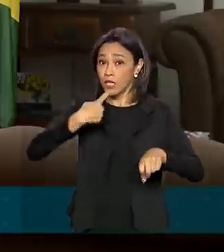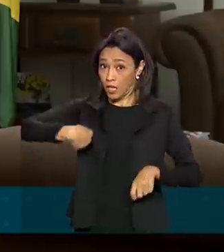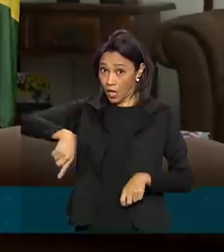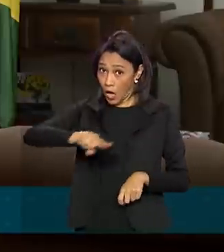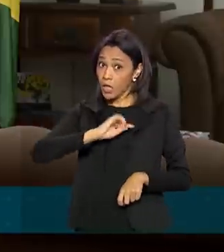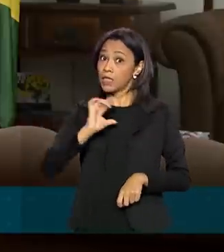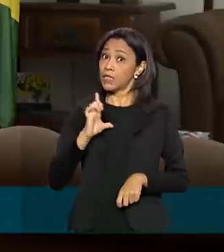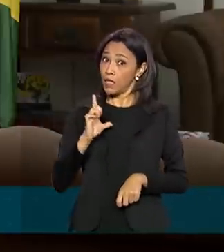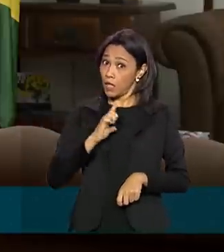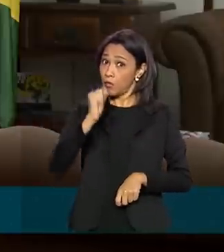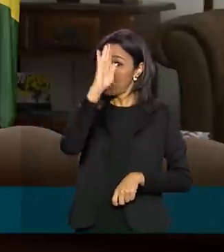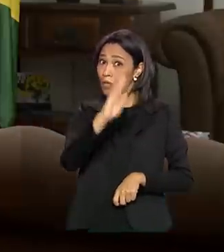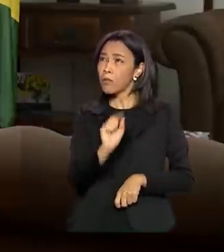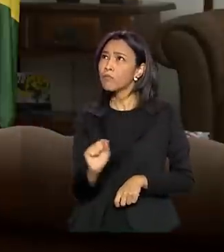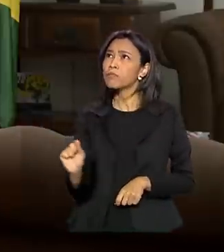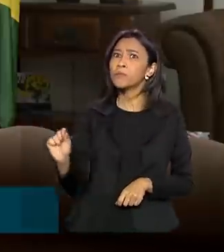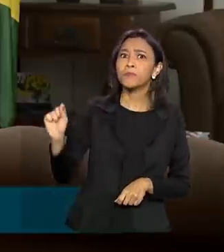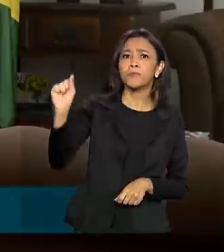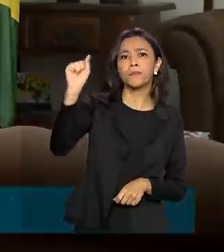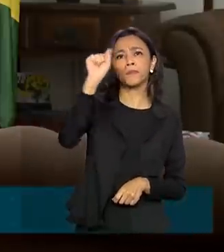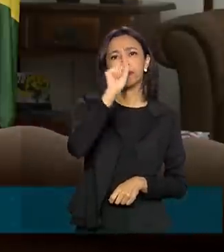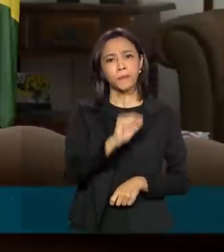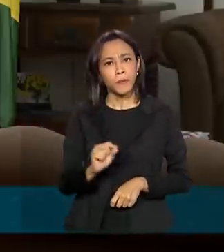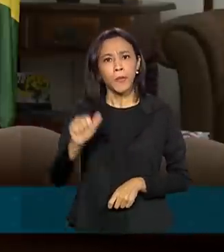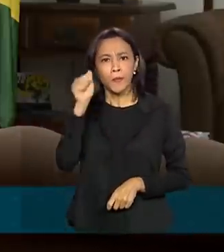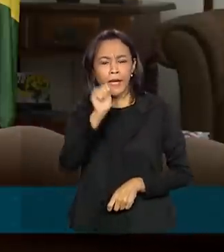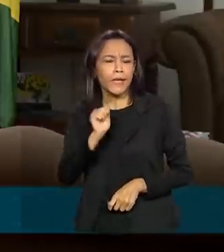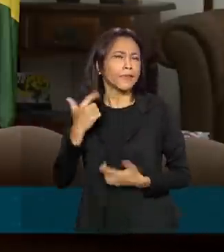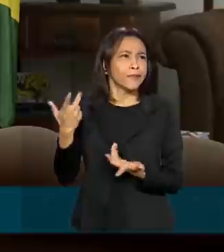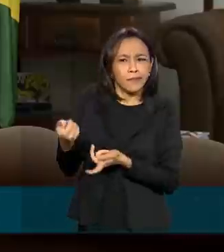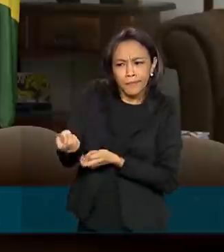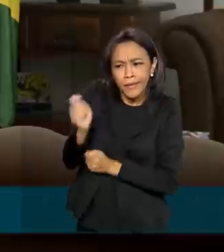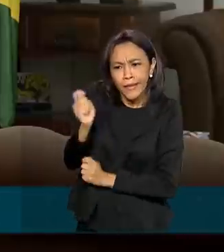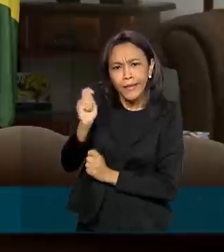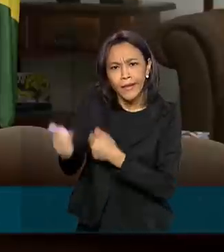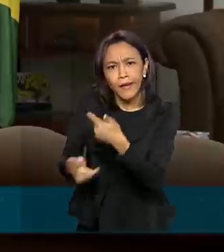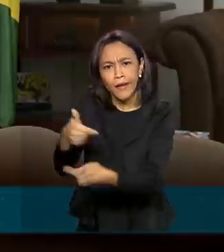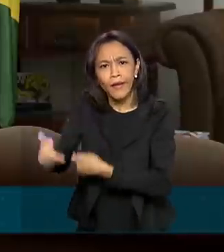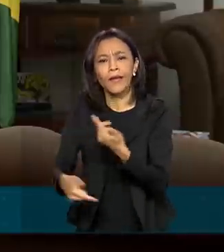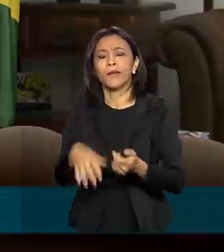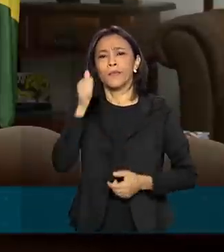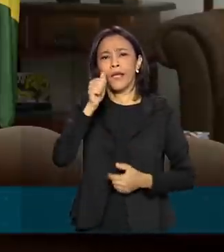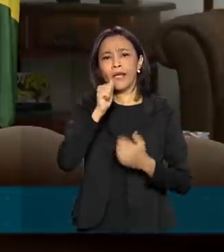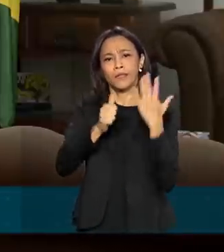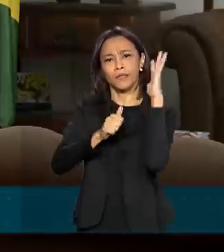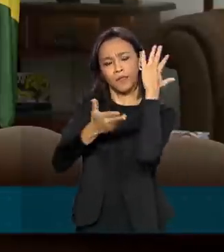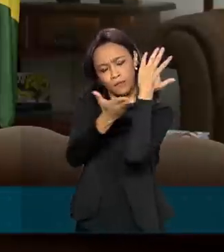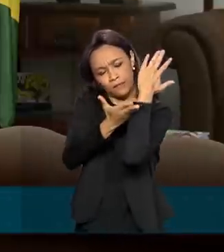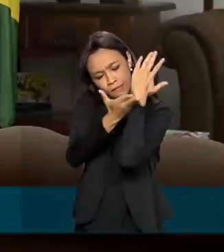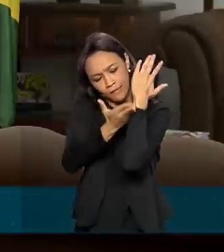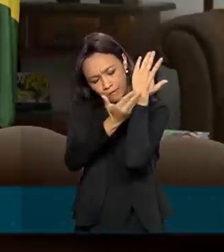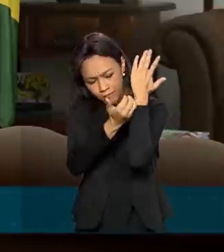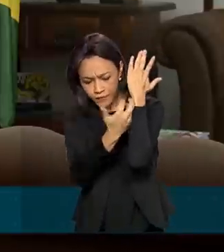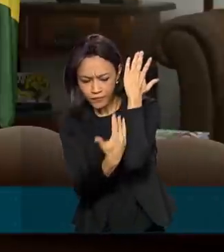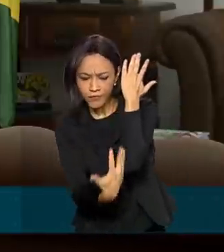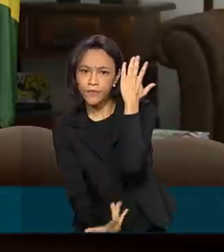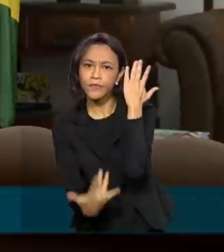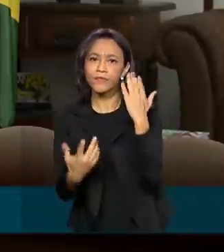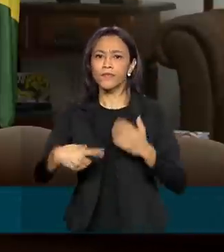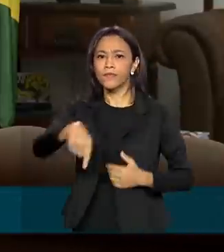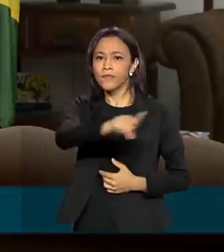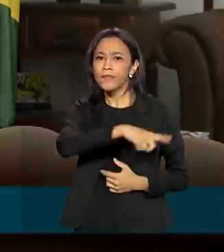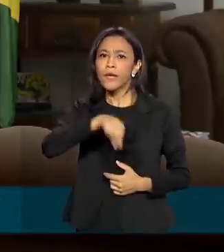aí no Brasil todo, mulheres pescadoras, mulheres extrativistas, mulheres que são a rimo